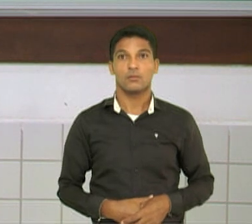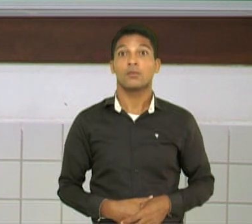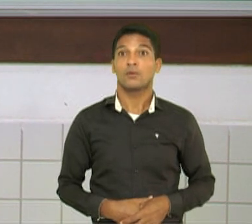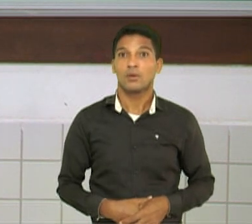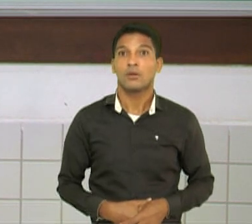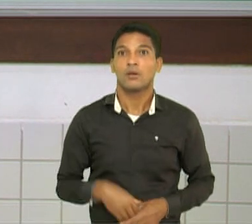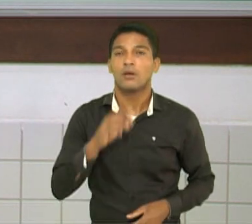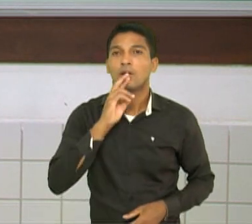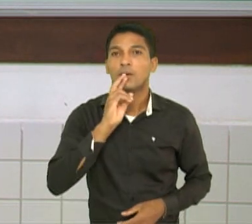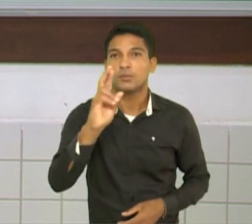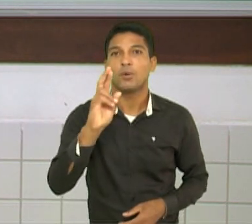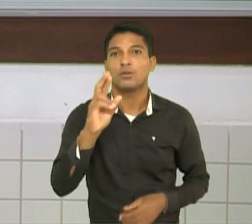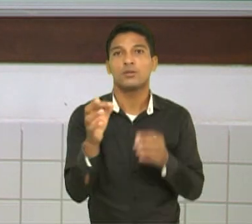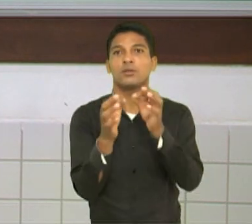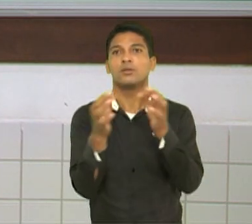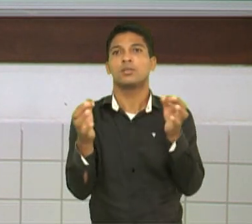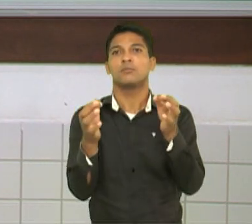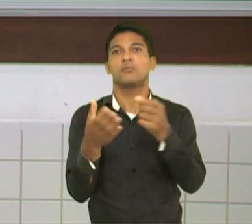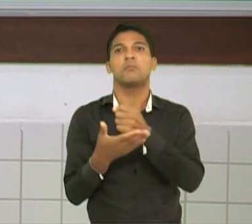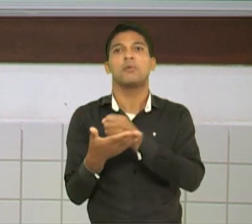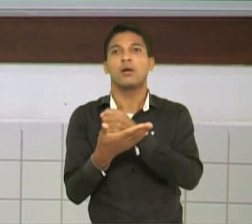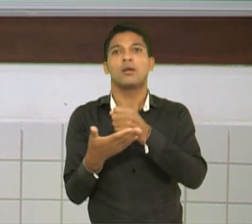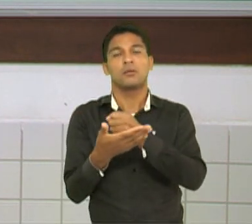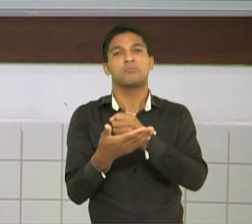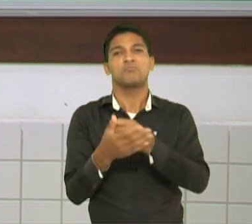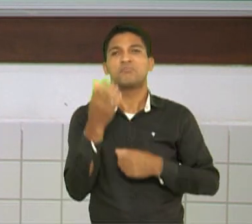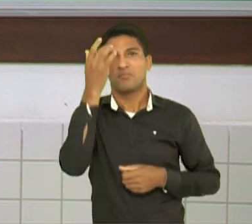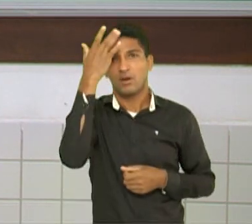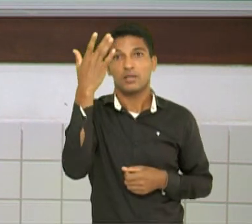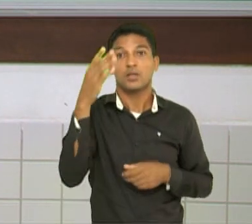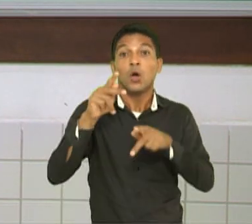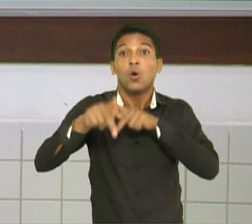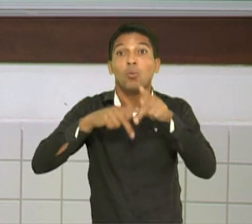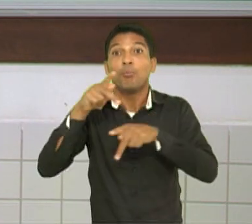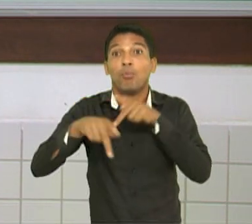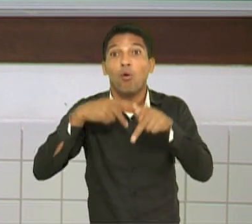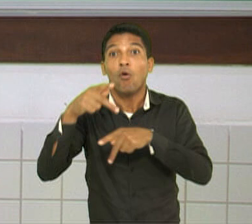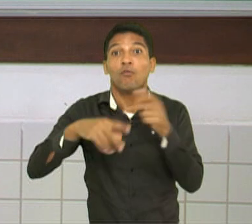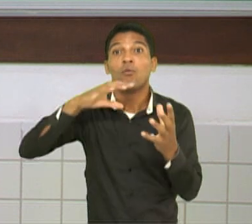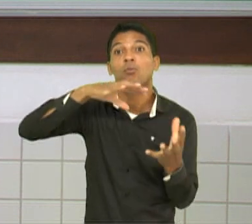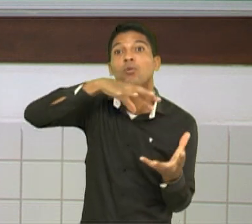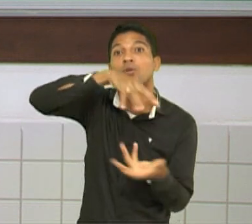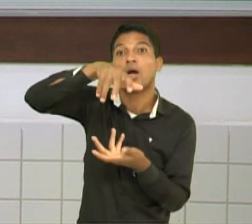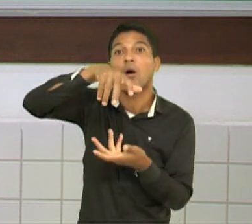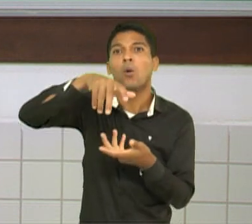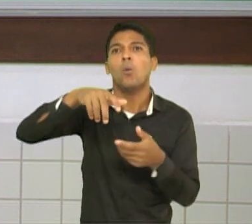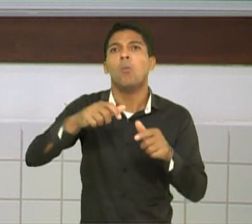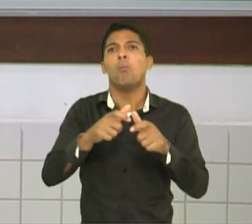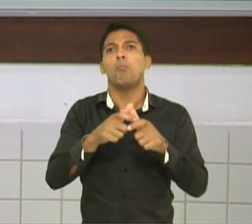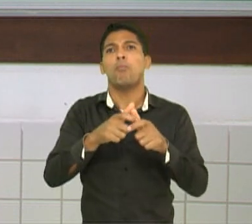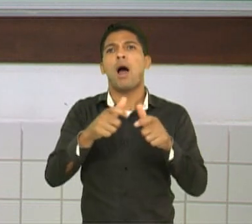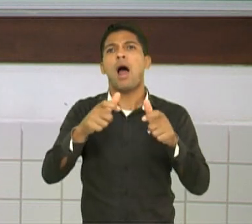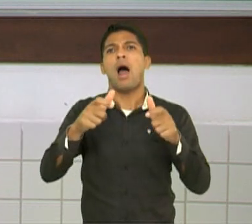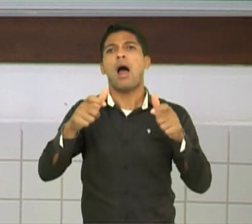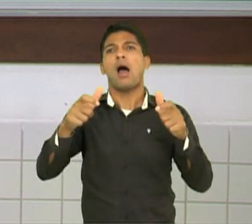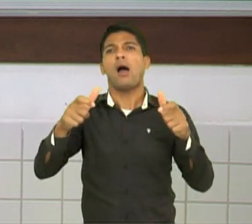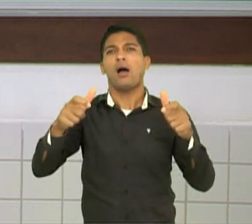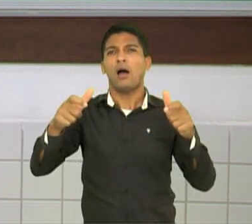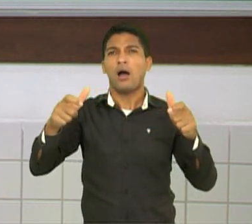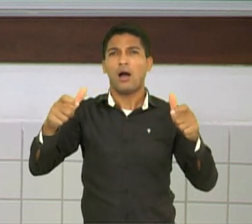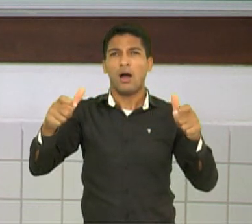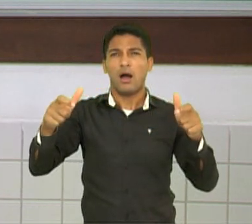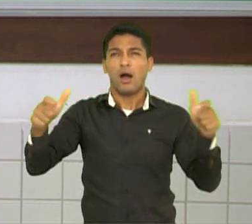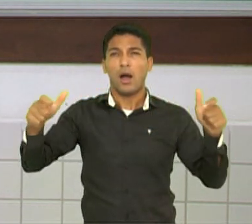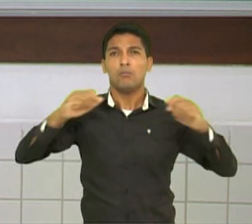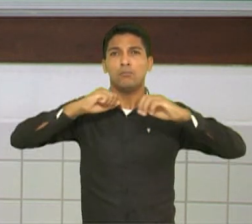Uma resposta básica, elementar, tranquilinha. A população mundial está crescendo cada vez mais. Você